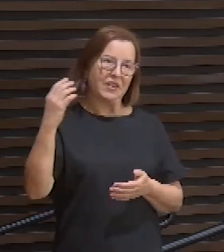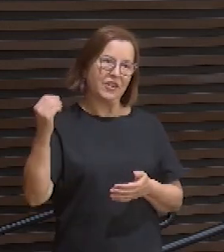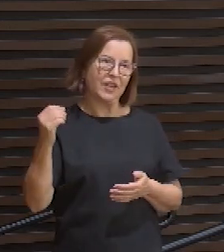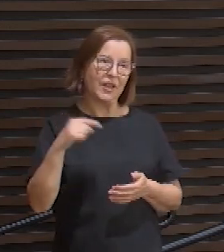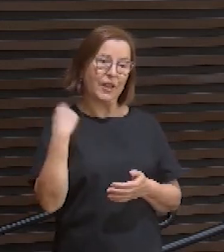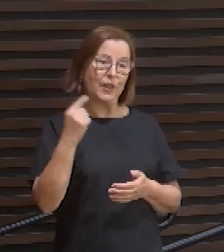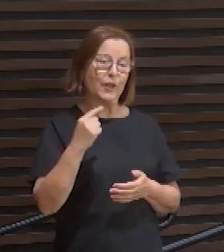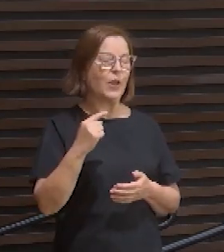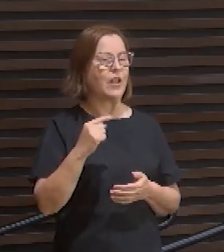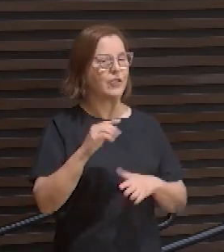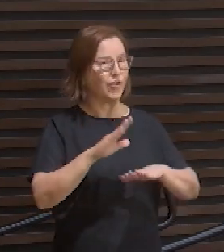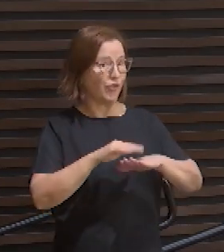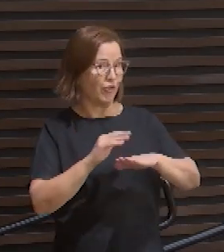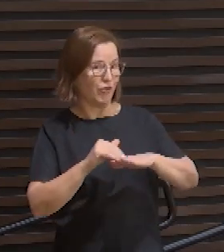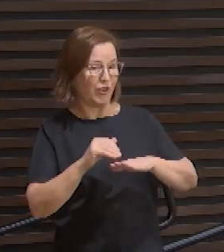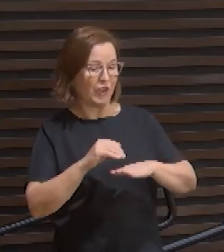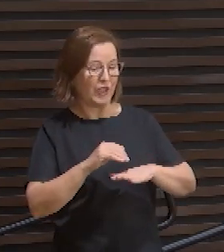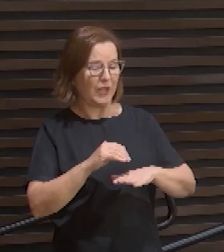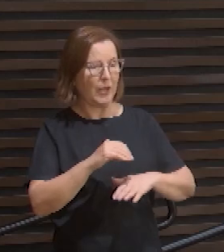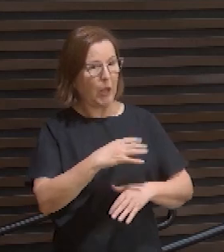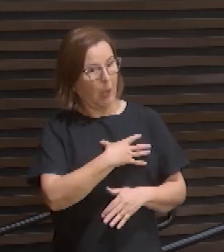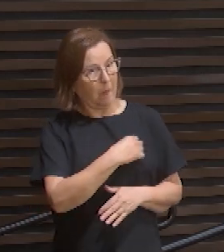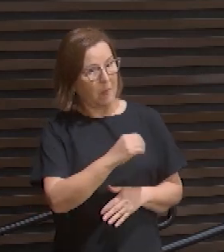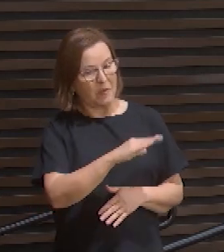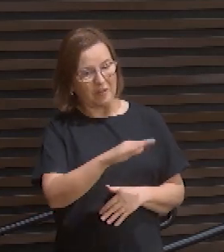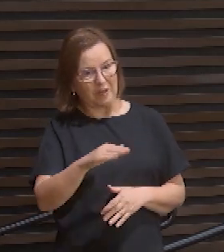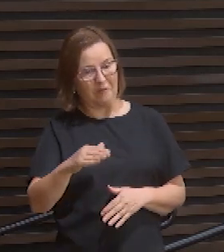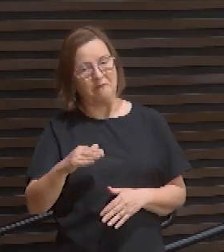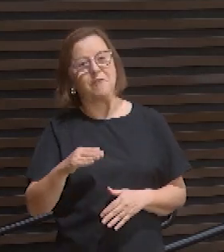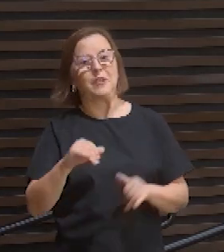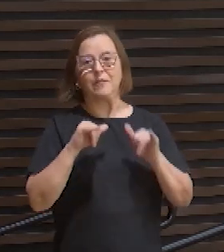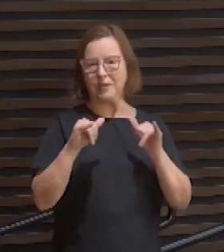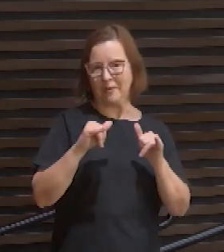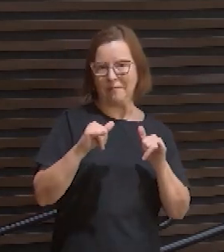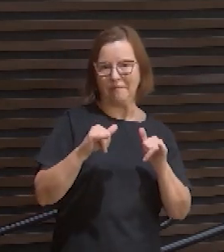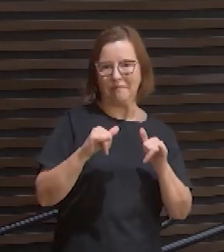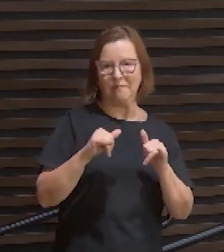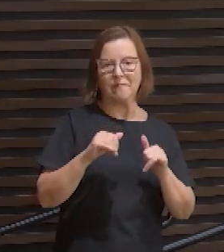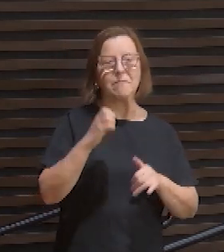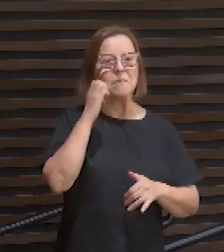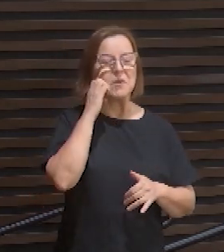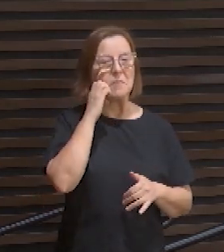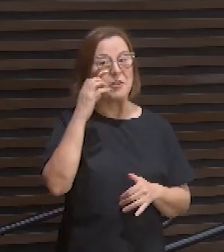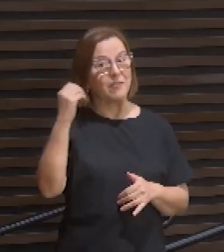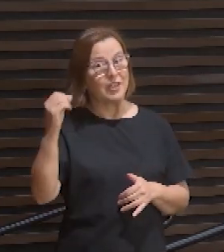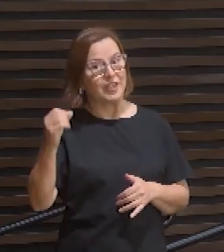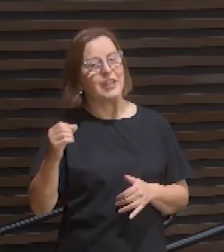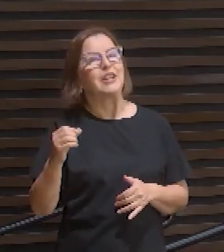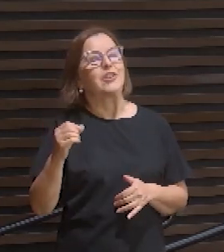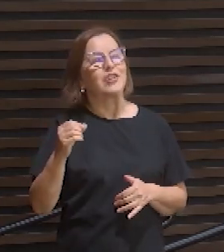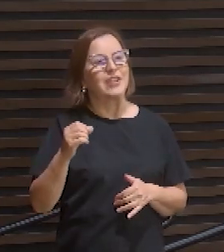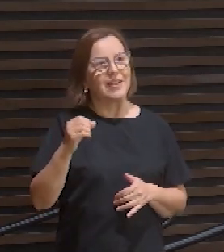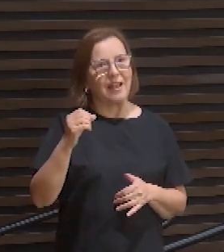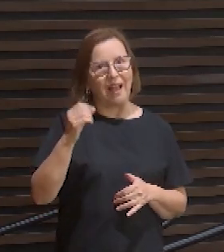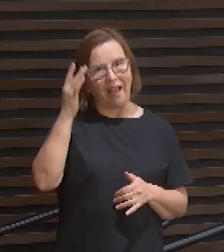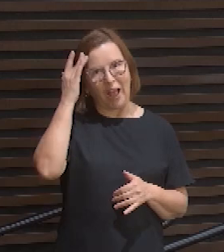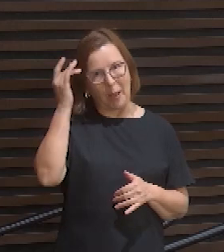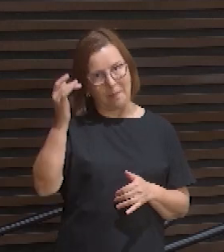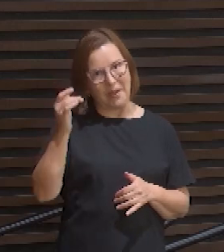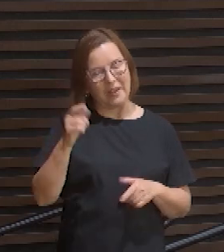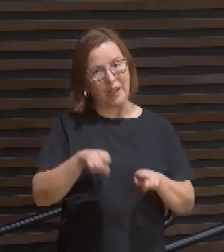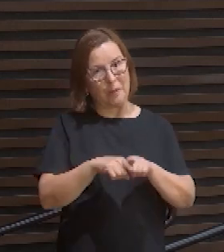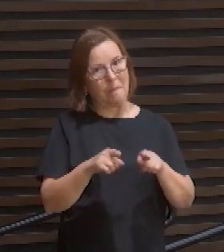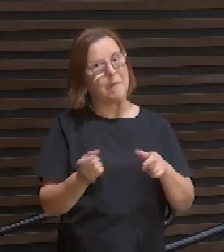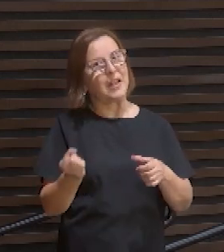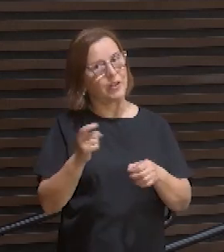e falou: a mamãe vai precisar viajar amanhã, mas ela vai amanhã e volta amanhã mesmo. Aí as crianças, elas se perturbaram,